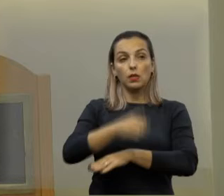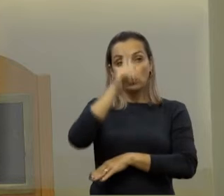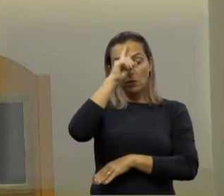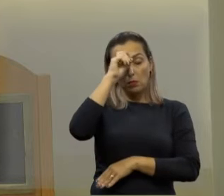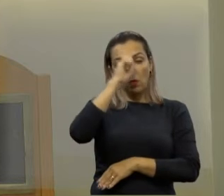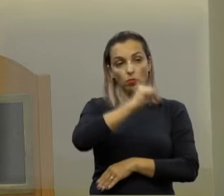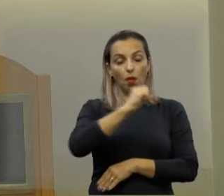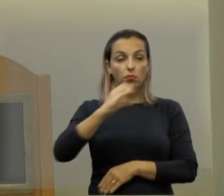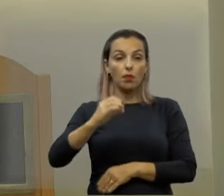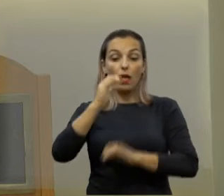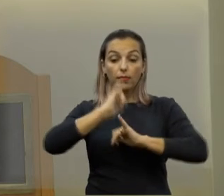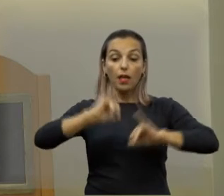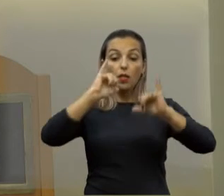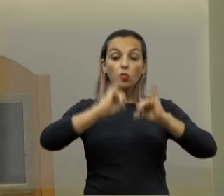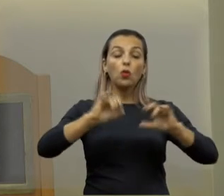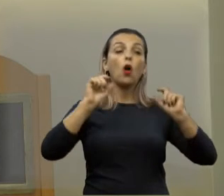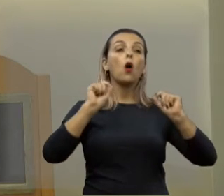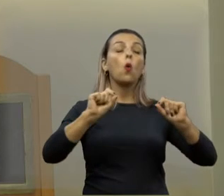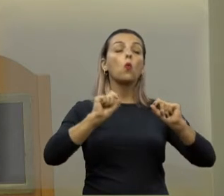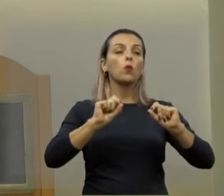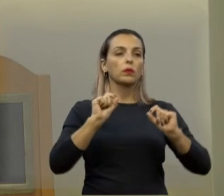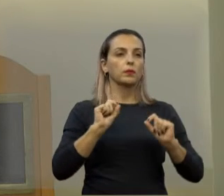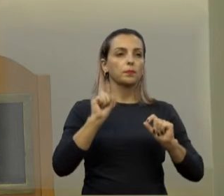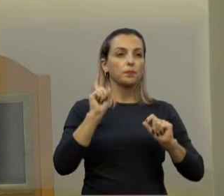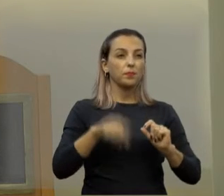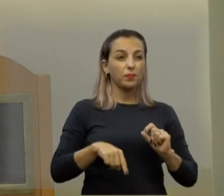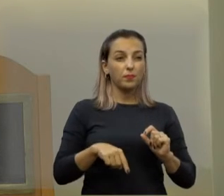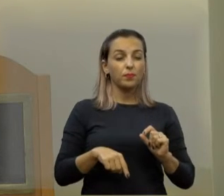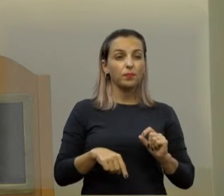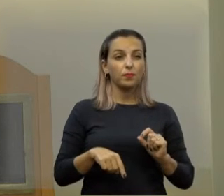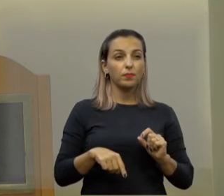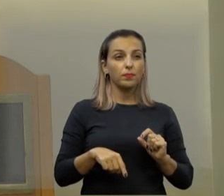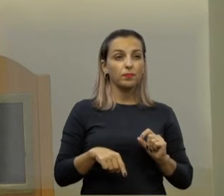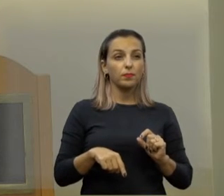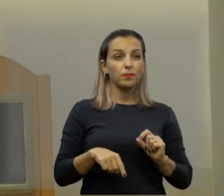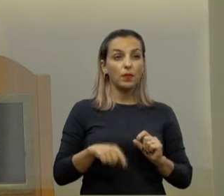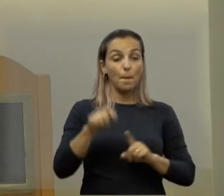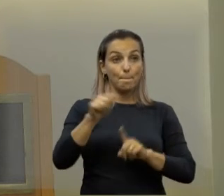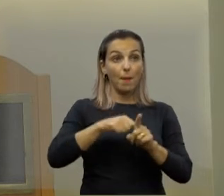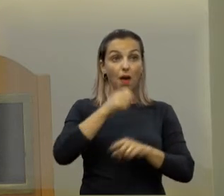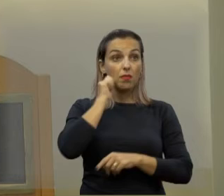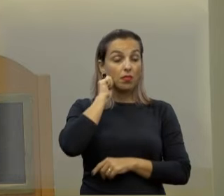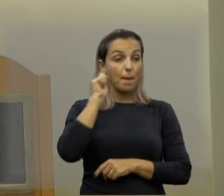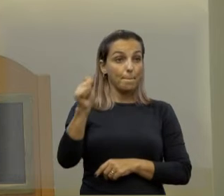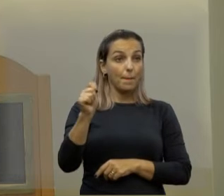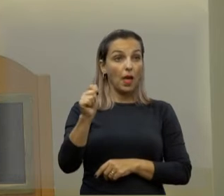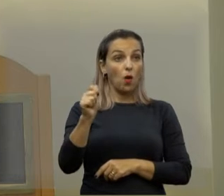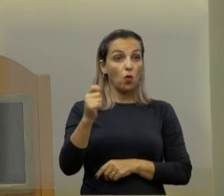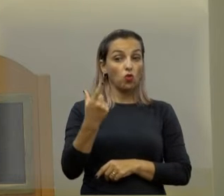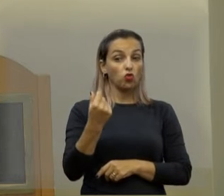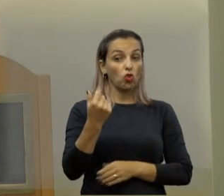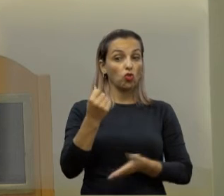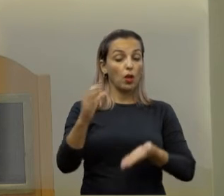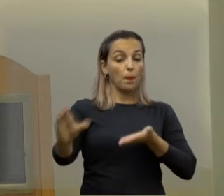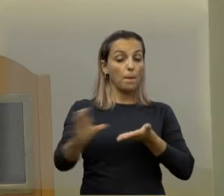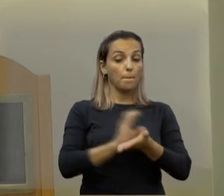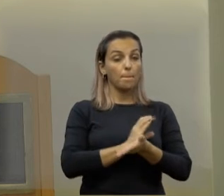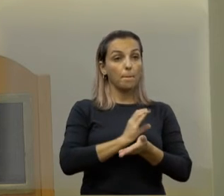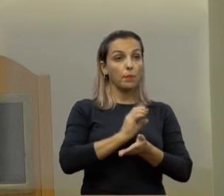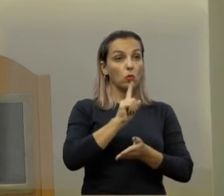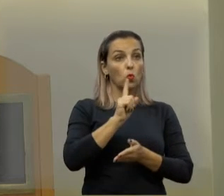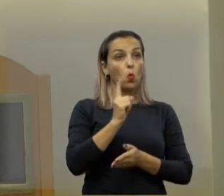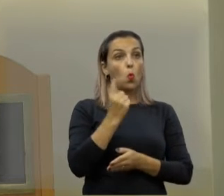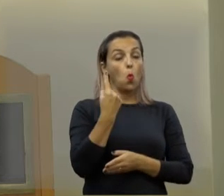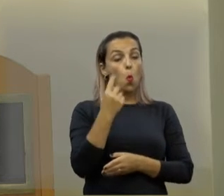anunciou com muita alegria na dos presentes mais tarde em abril vai encaminhar um Costeiro de mais de 1 milhão de